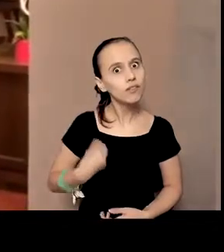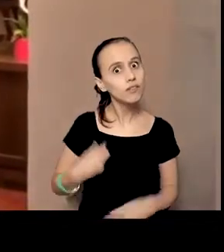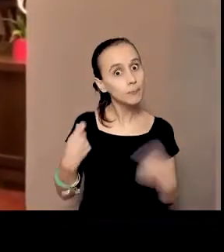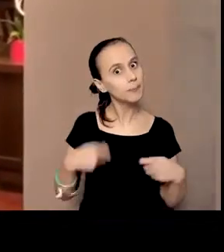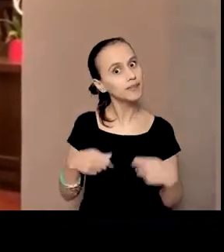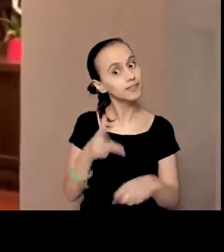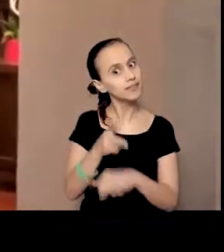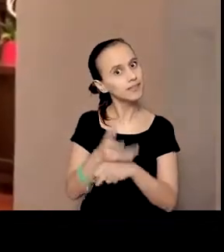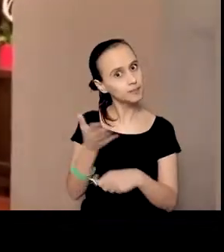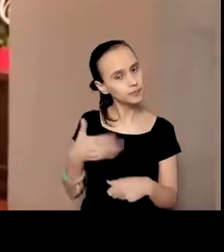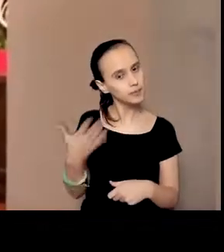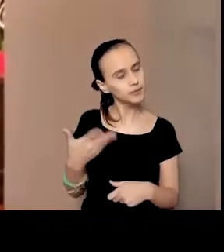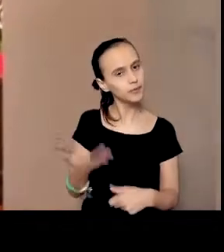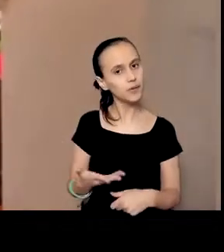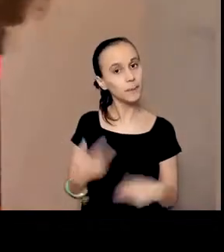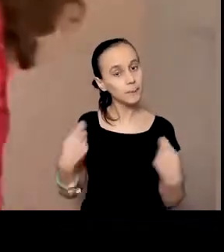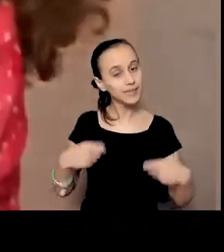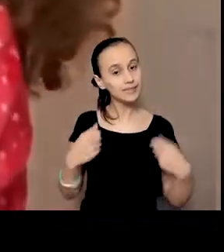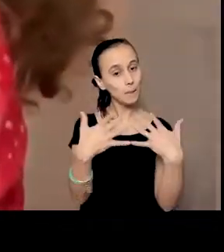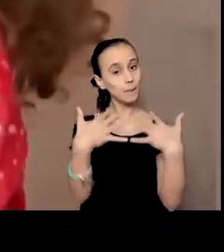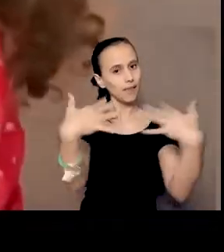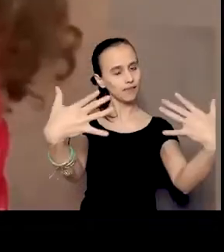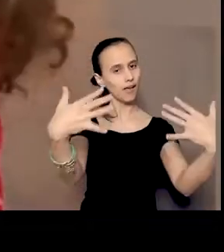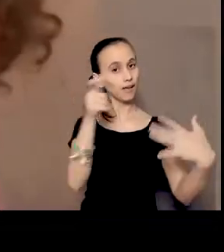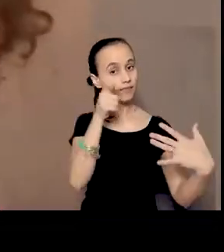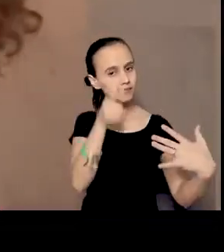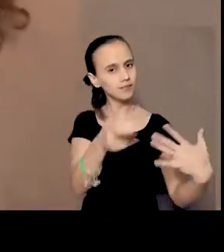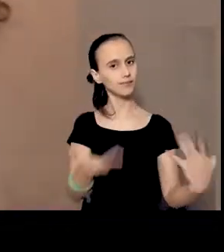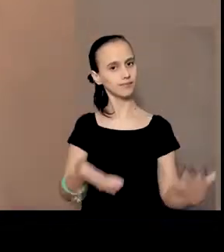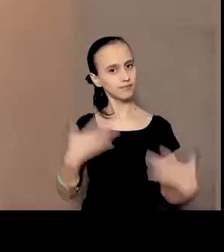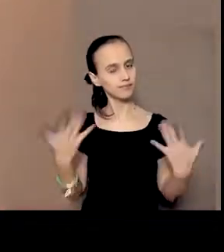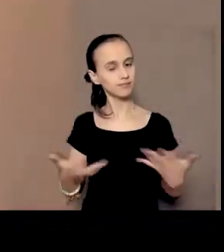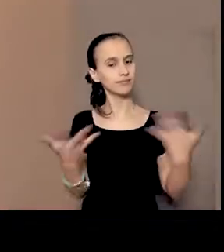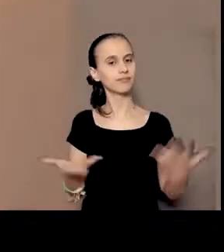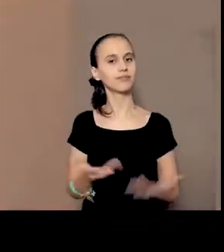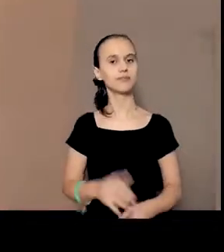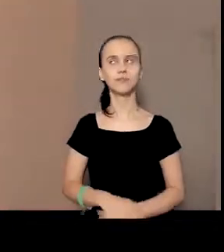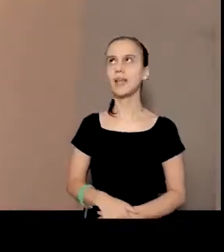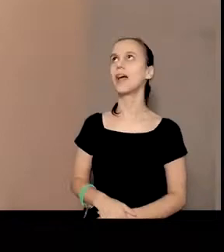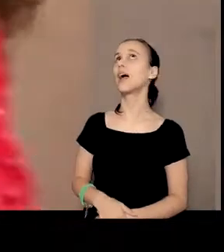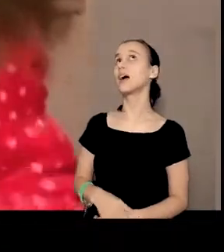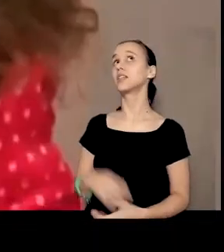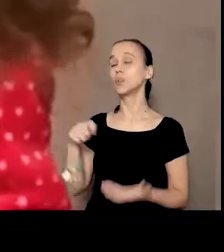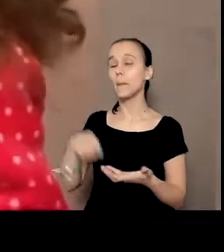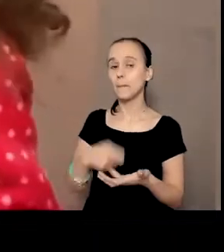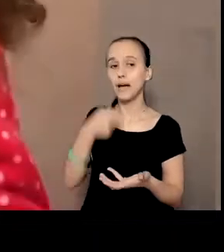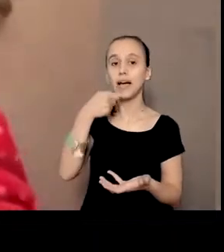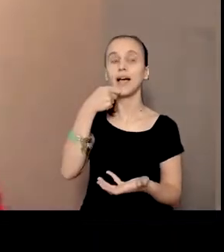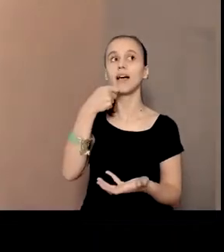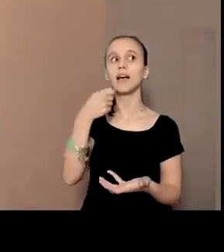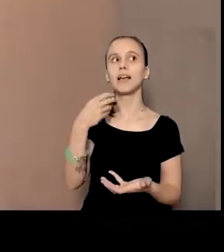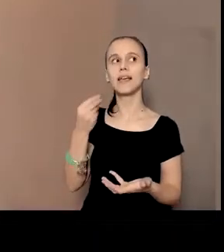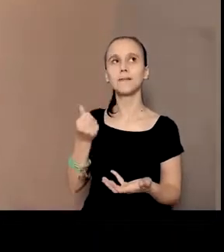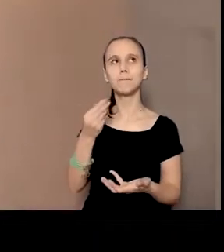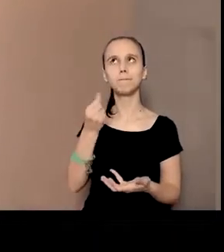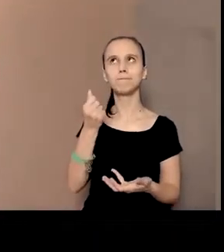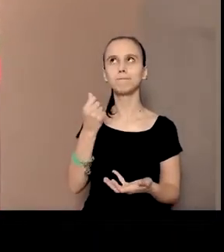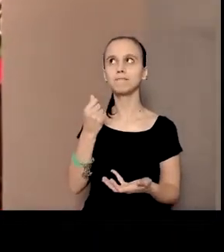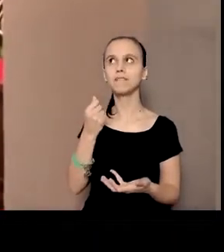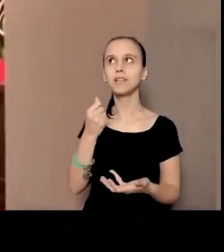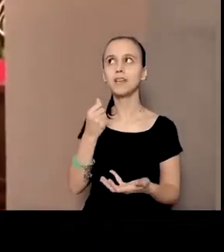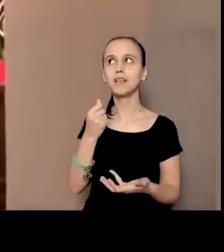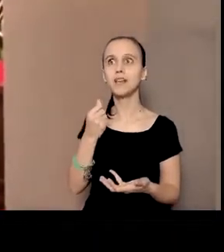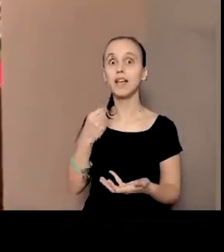Estamos ao vivo, Luna, por favor. Você tem que mandar na plateia. Interessado. Está a sopa.